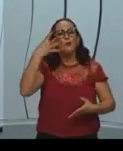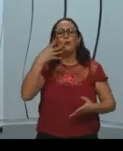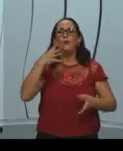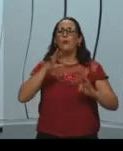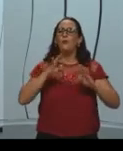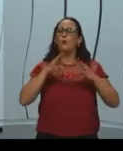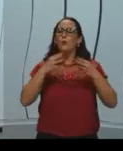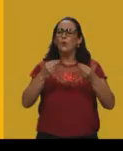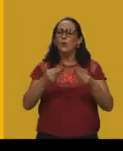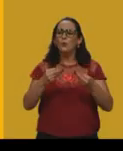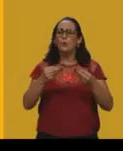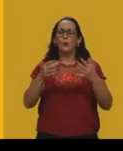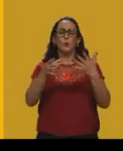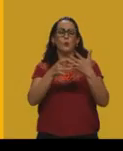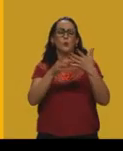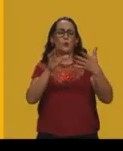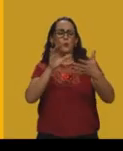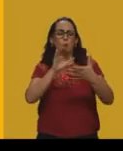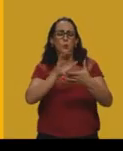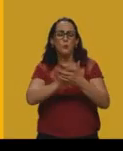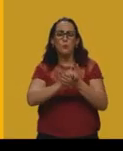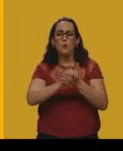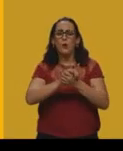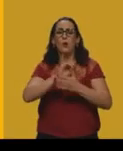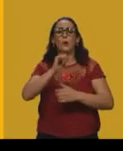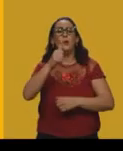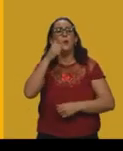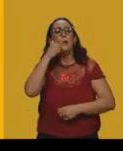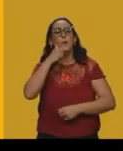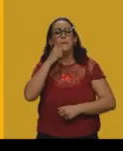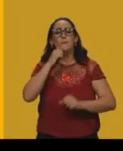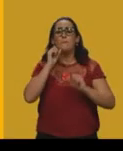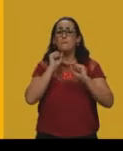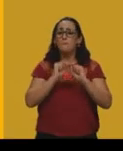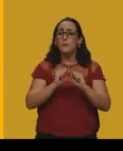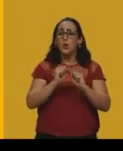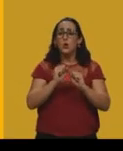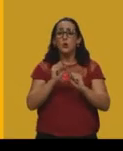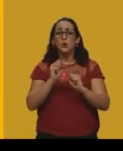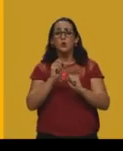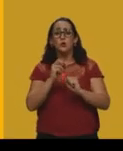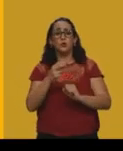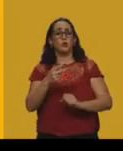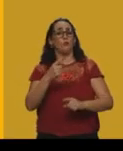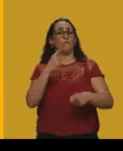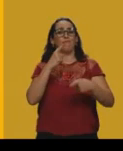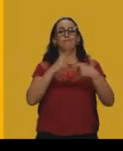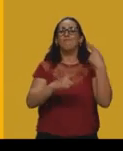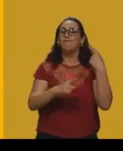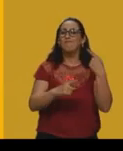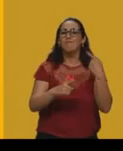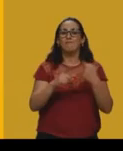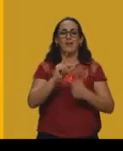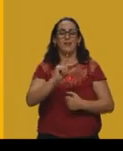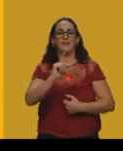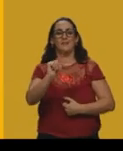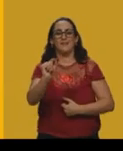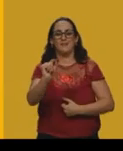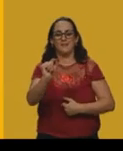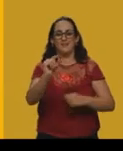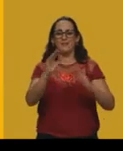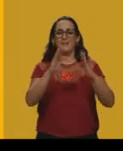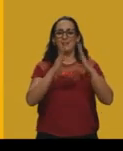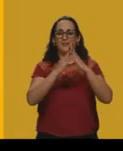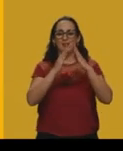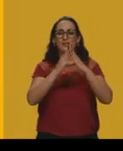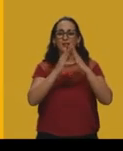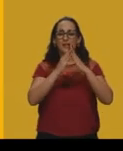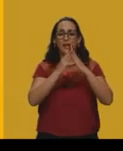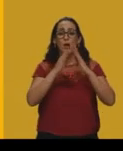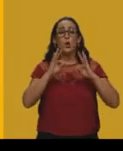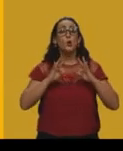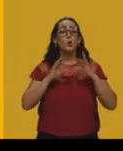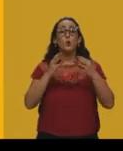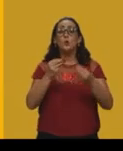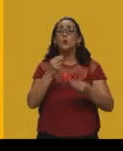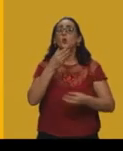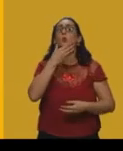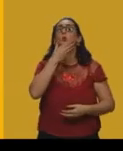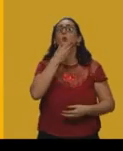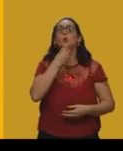não sair de casa, né? Então, tinha toda uma estrutura que ela estava aí em torno do homem da